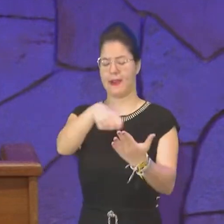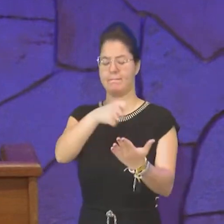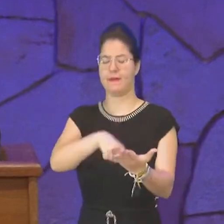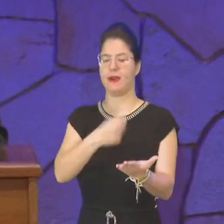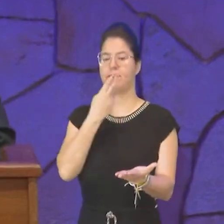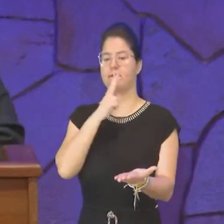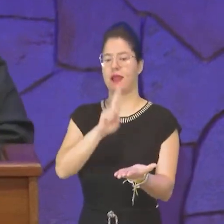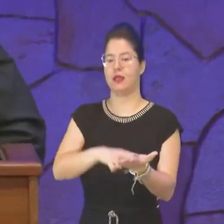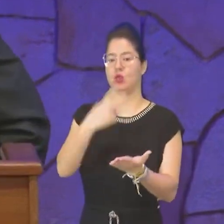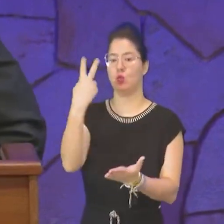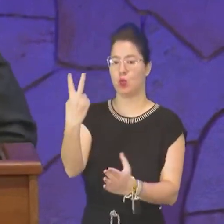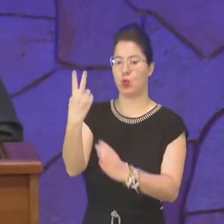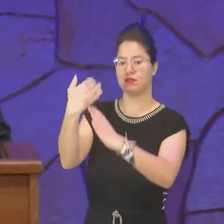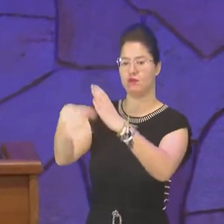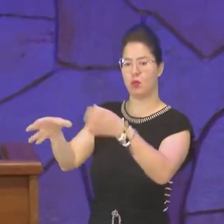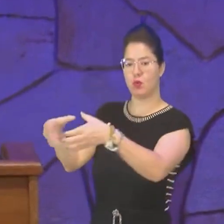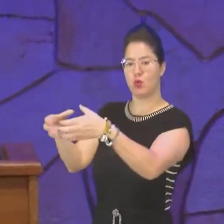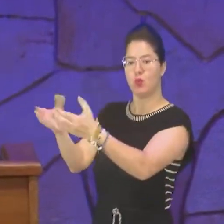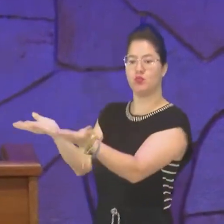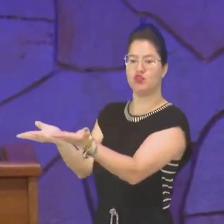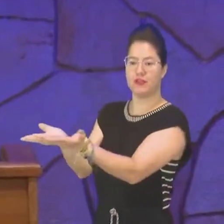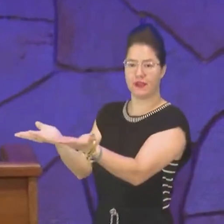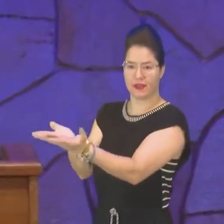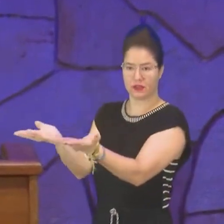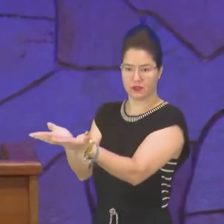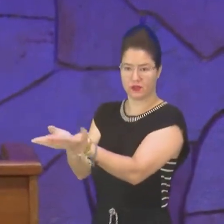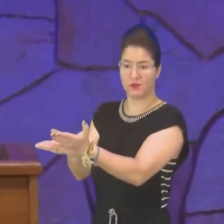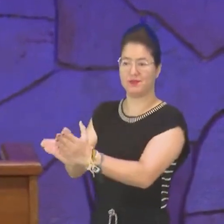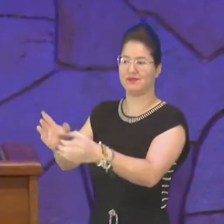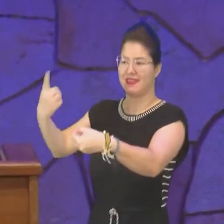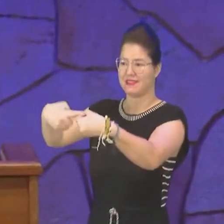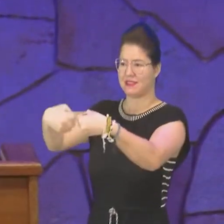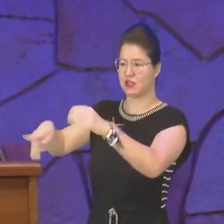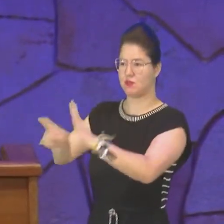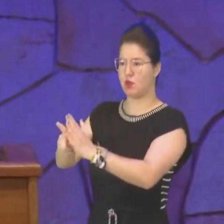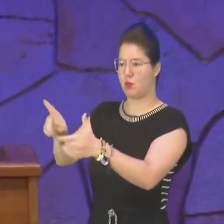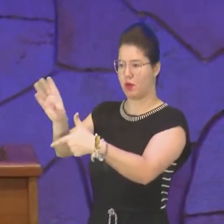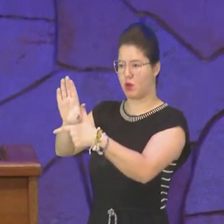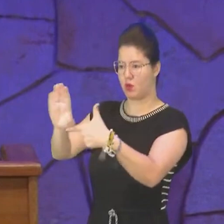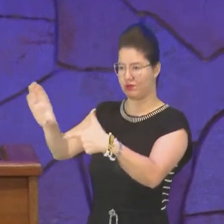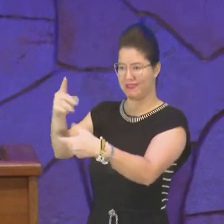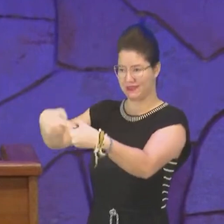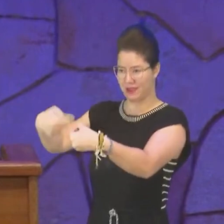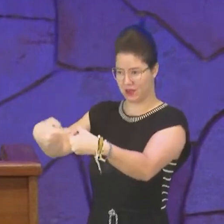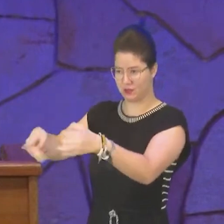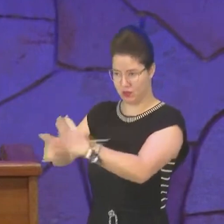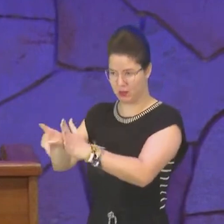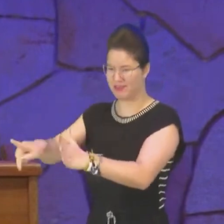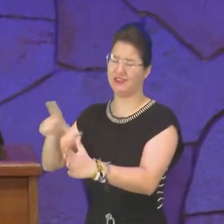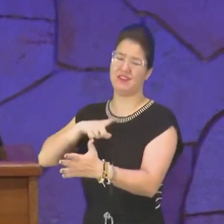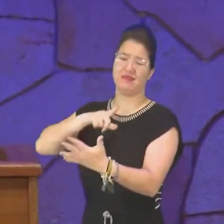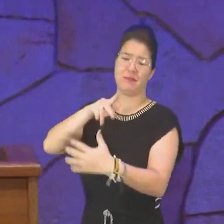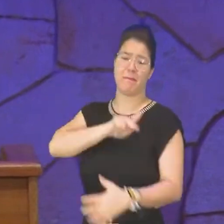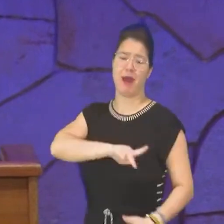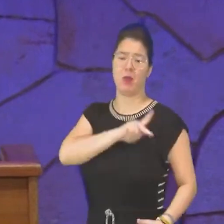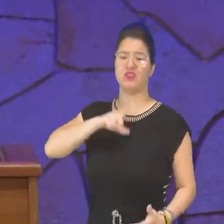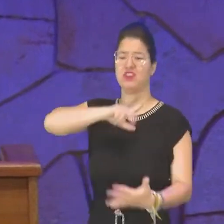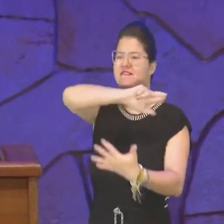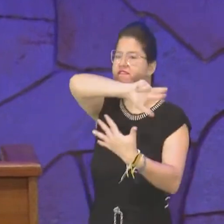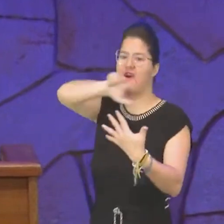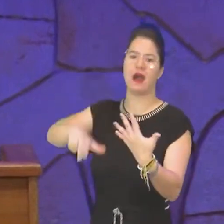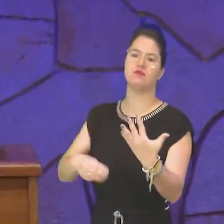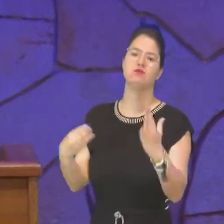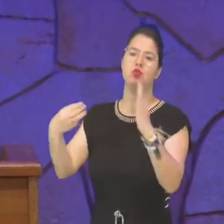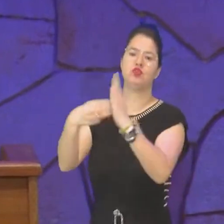comunidade de crentes na cidade de Corinto. E ele tinha muitos motivos para